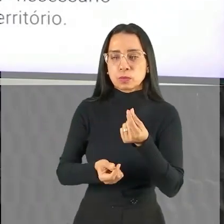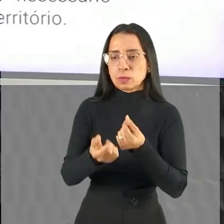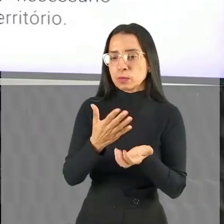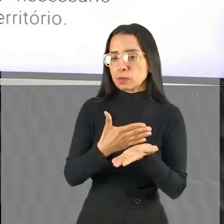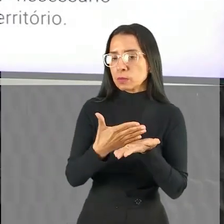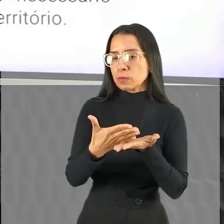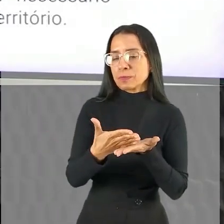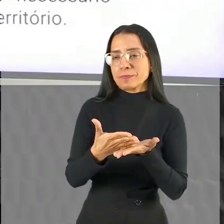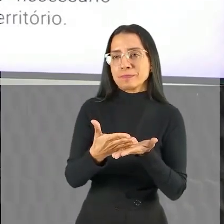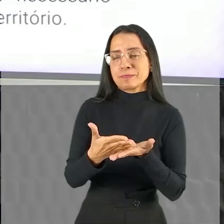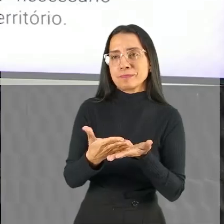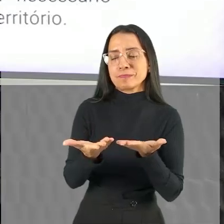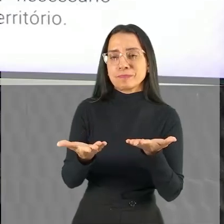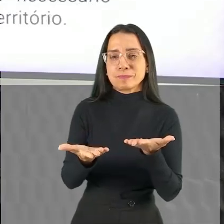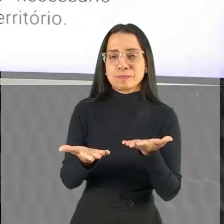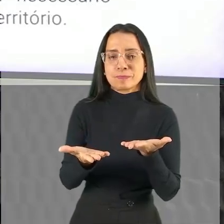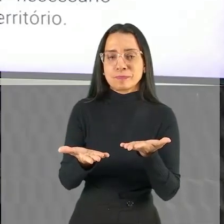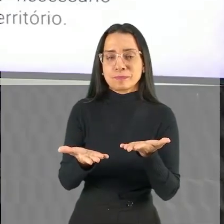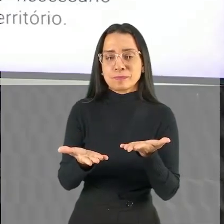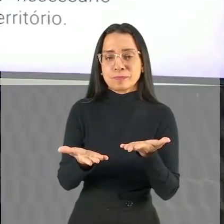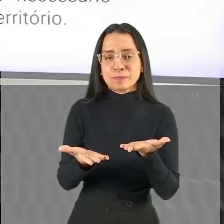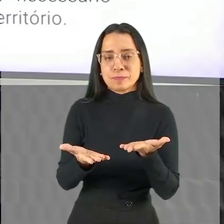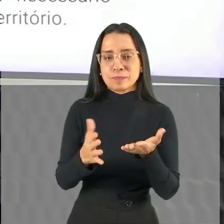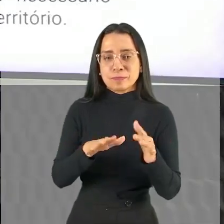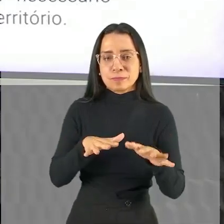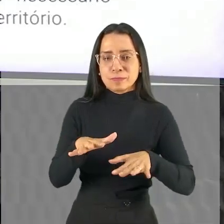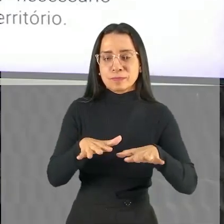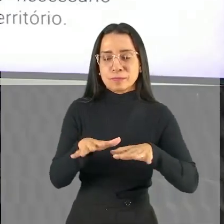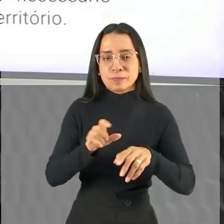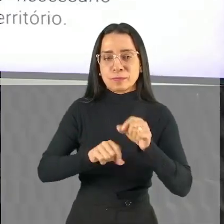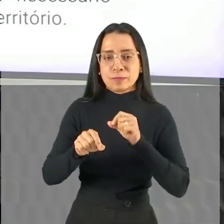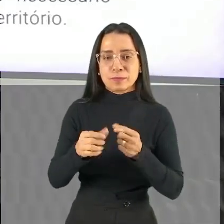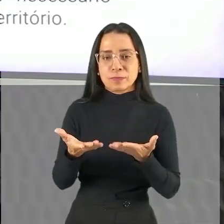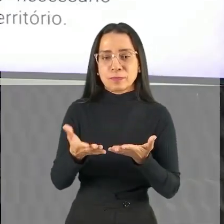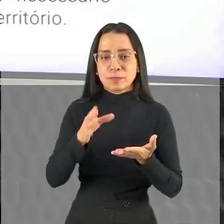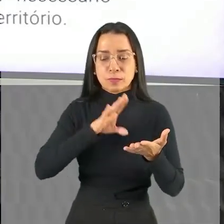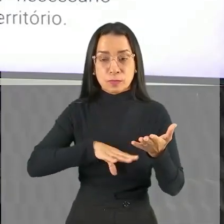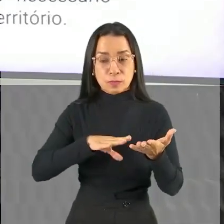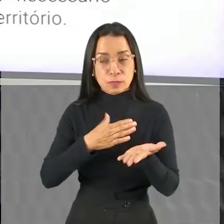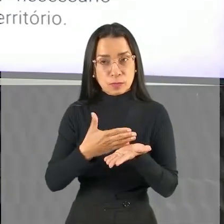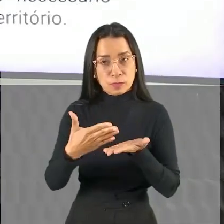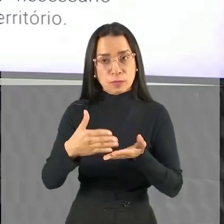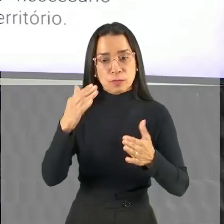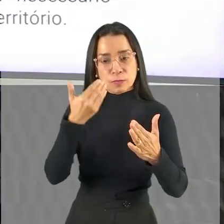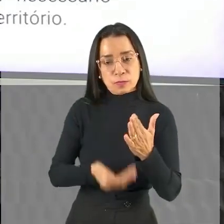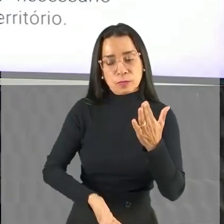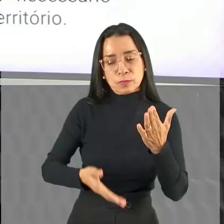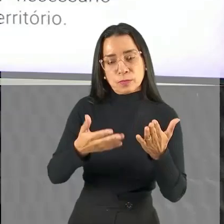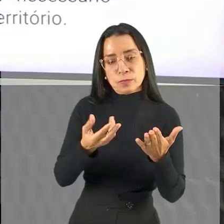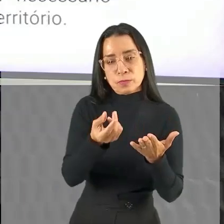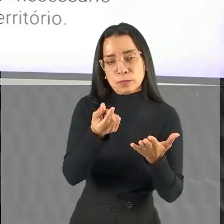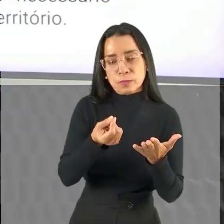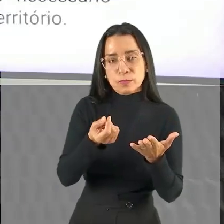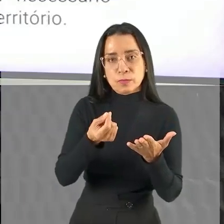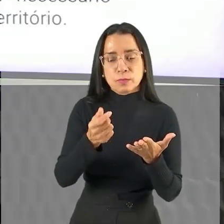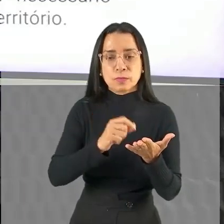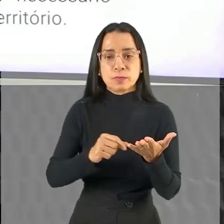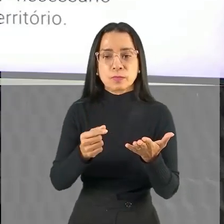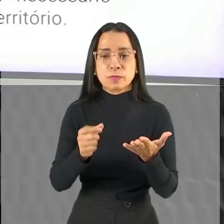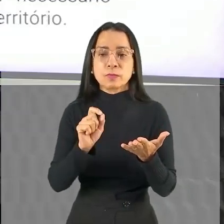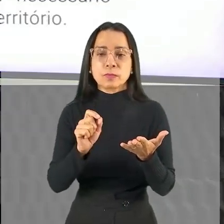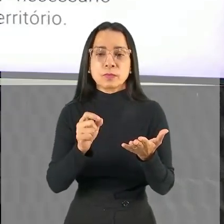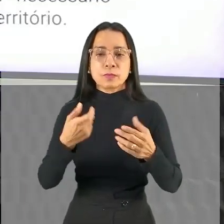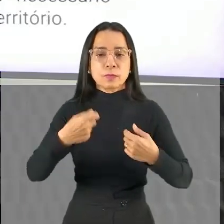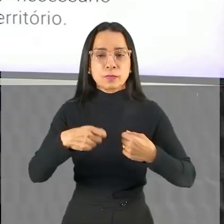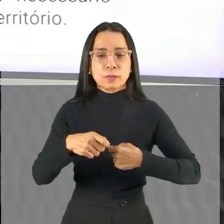começou a ser abalado. E esse começa a ser abalado, Portugal começa a perder recurso, dinheiro. E aí